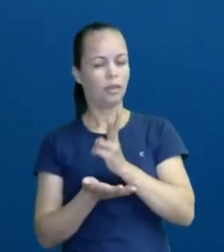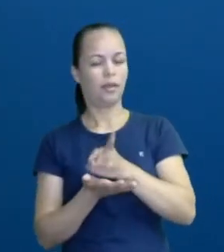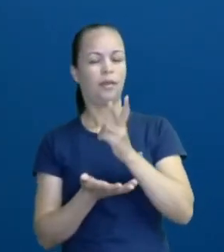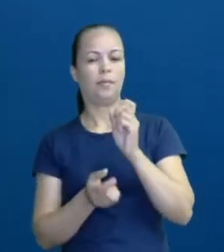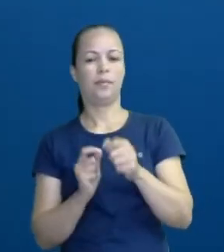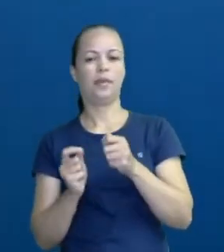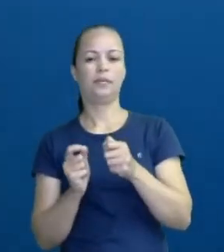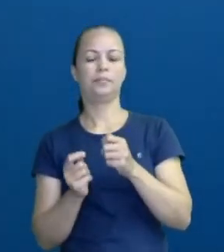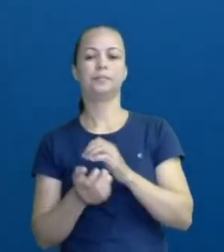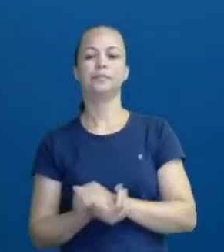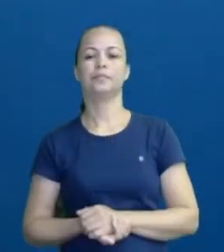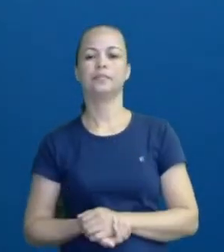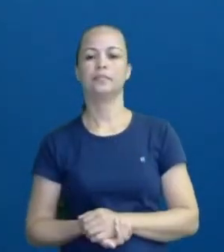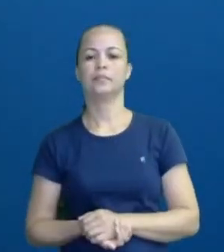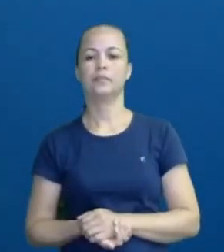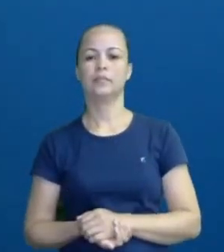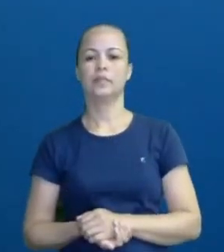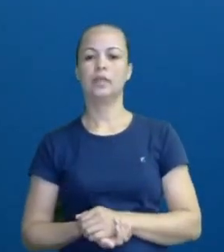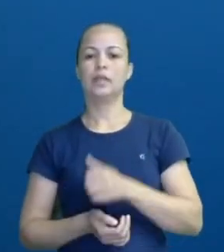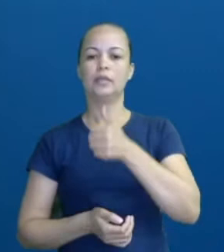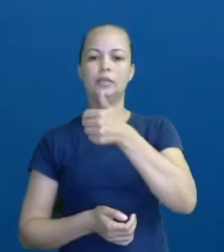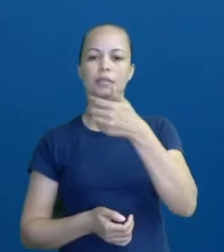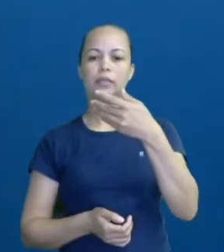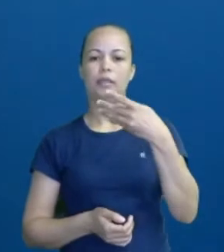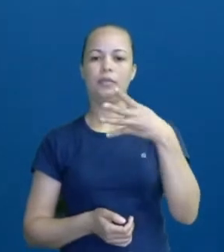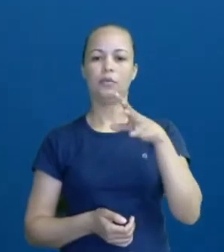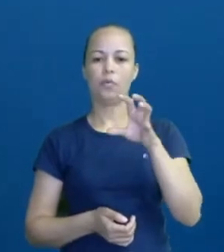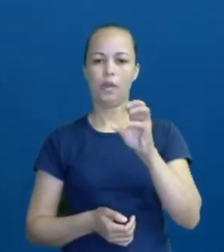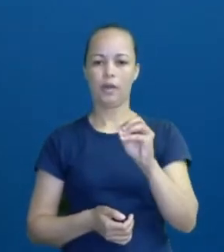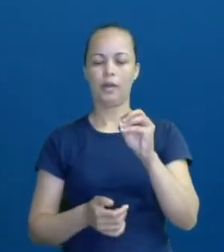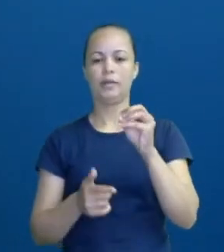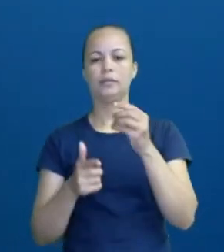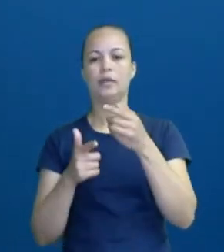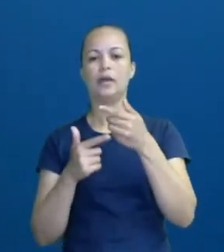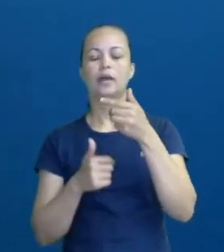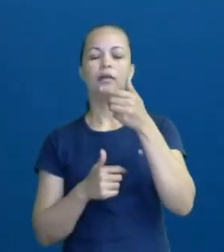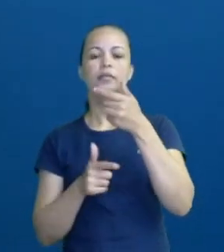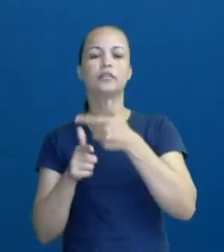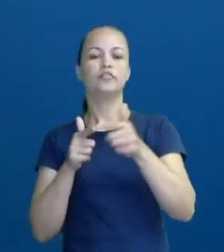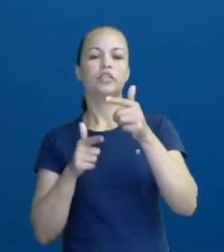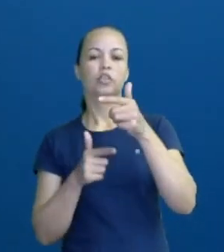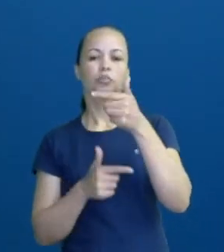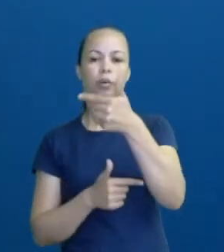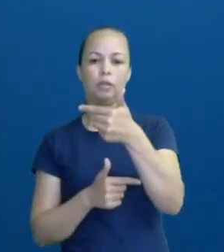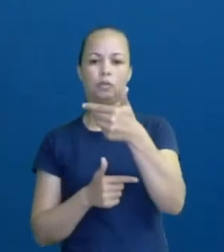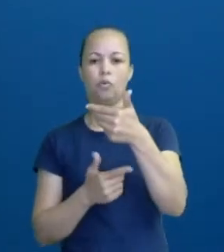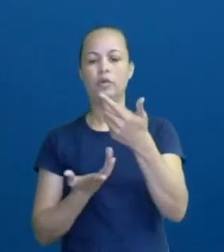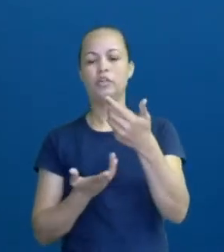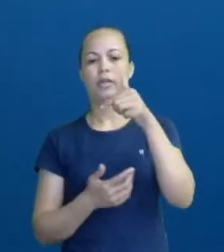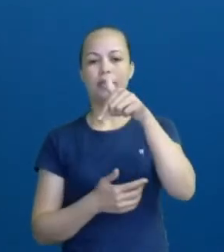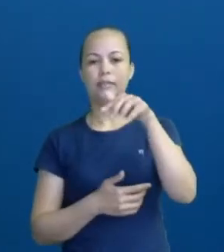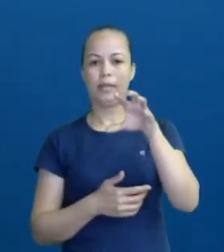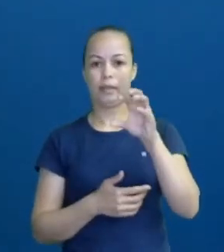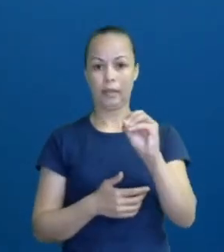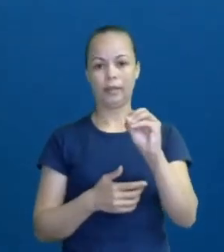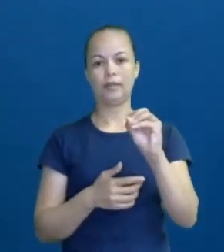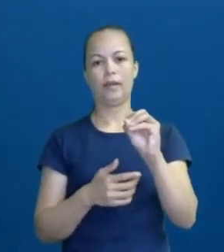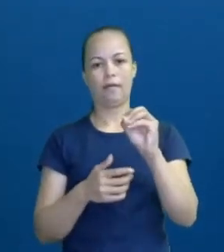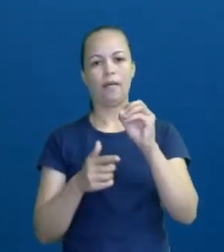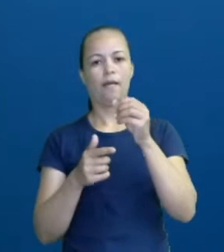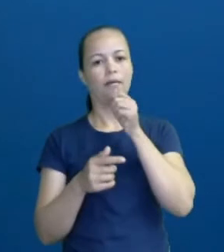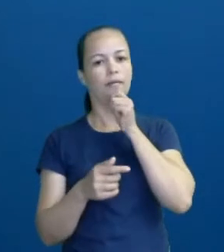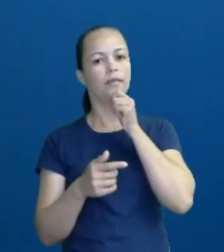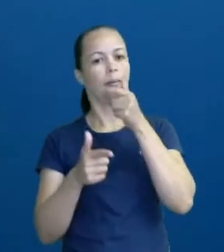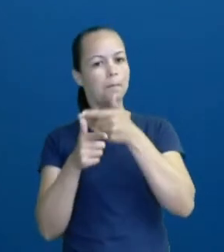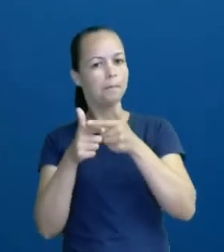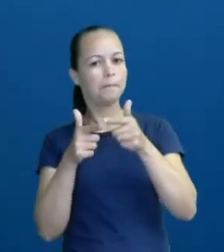números primos. 140 dividido para 2, 70. 70 ainda é par. Posso dividir por 2,